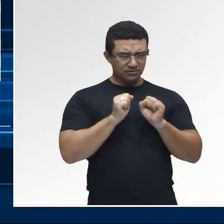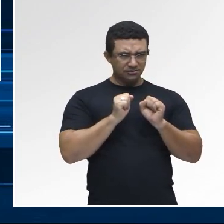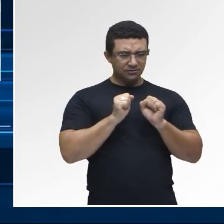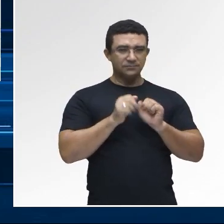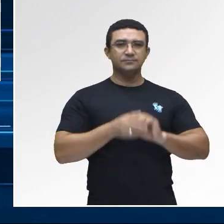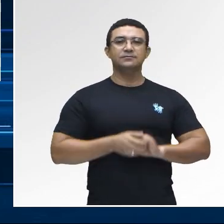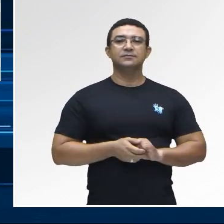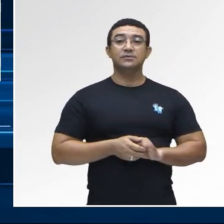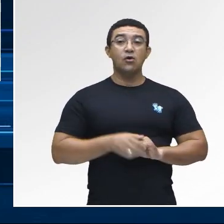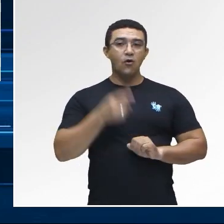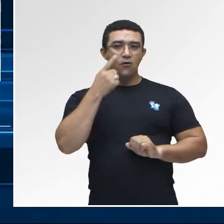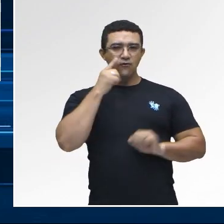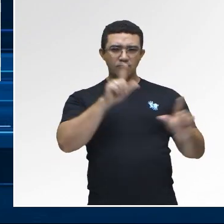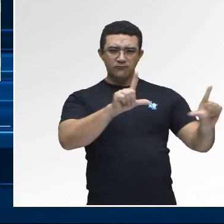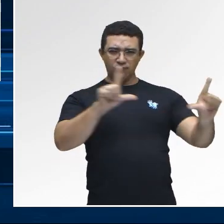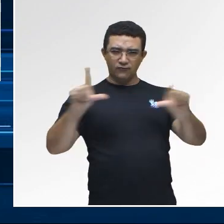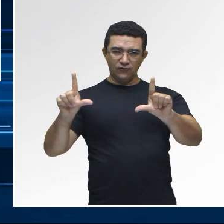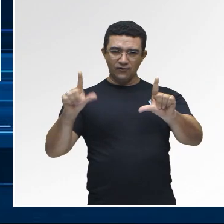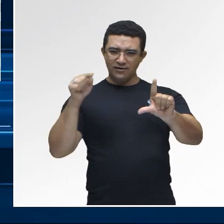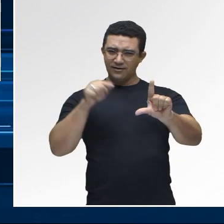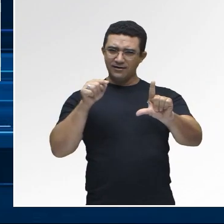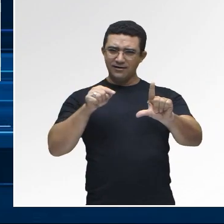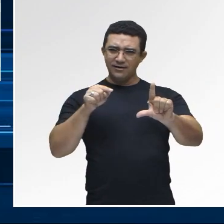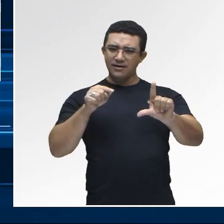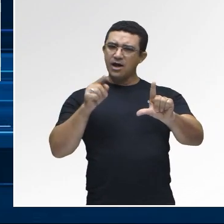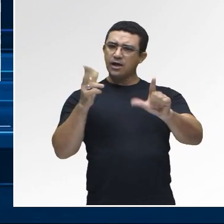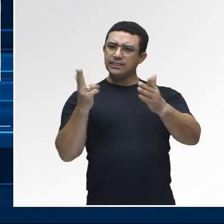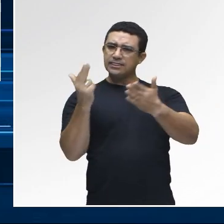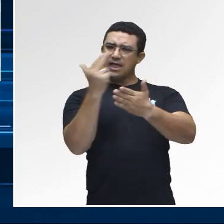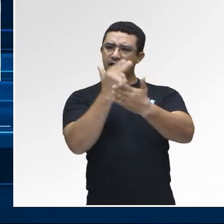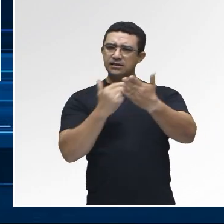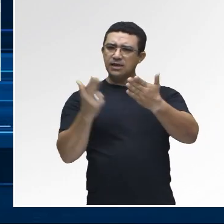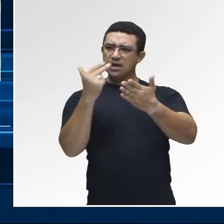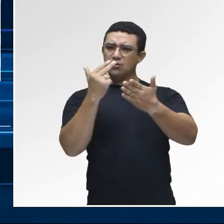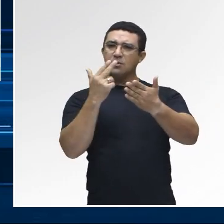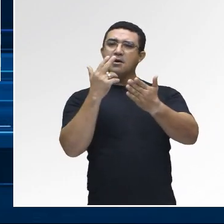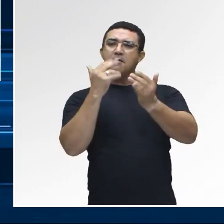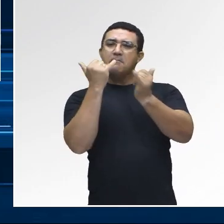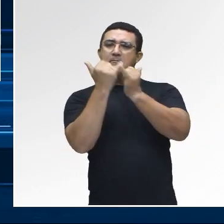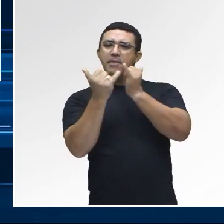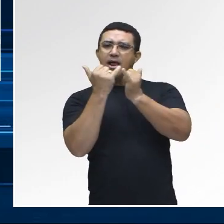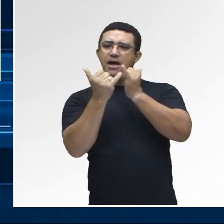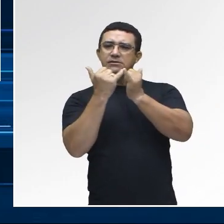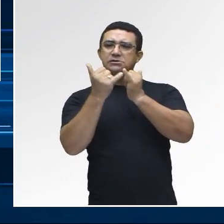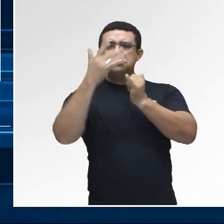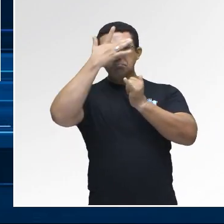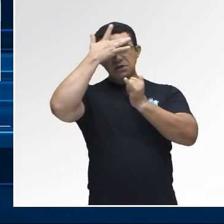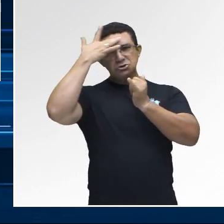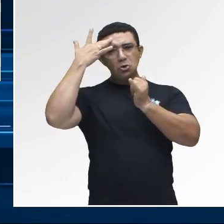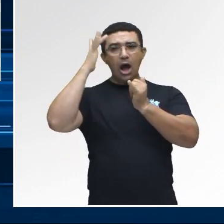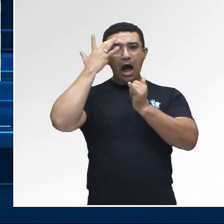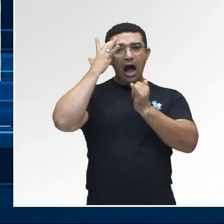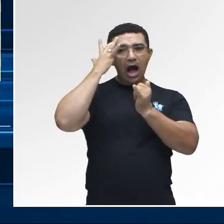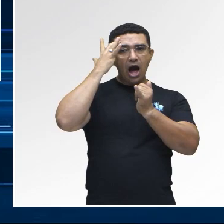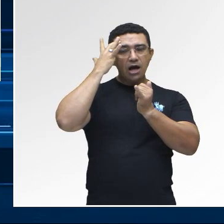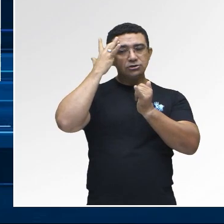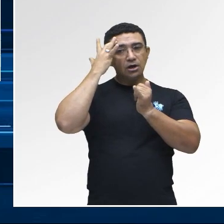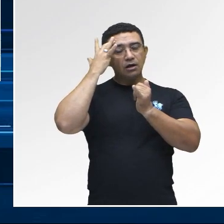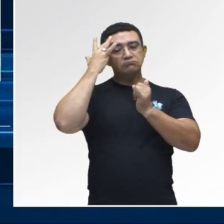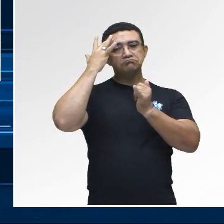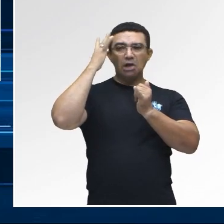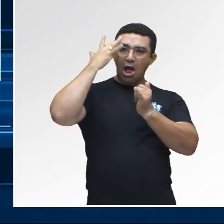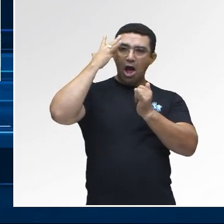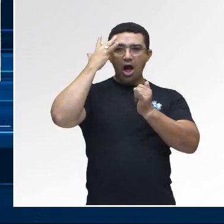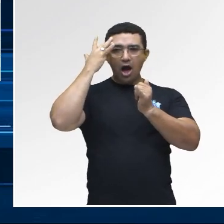saber. Essa imagem é um desenho, uma caricatura do que muitos povos entendem pela imagem de